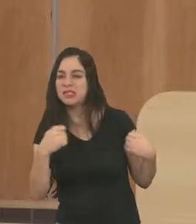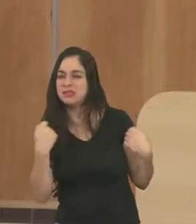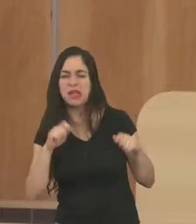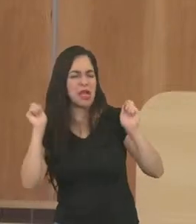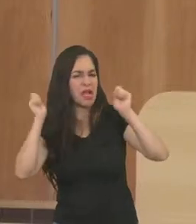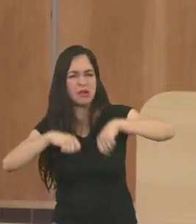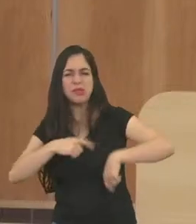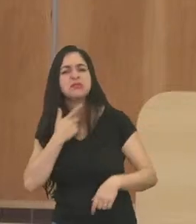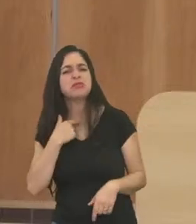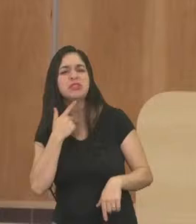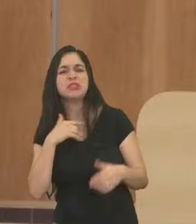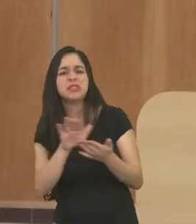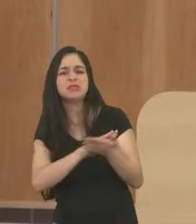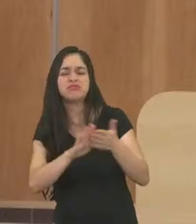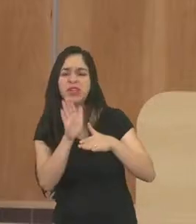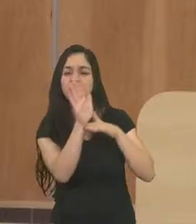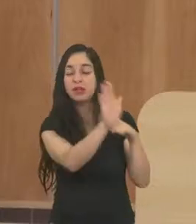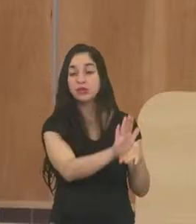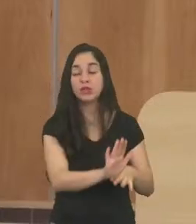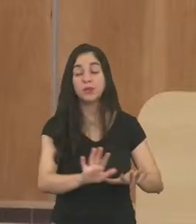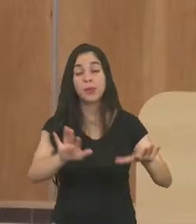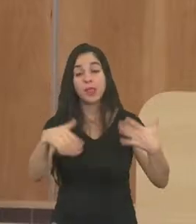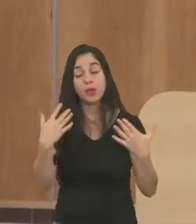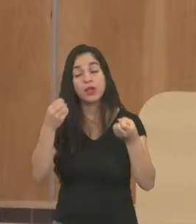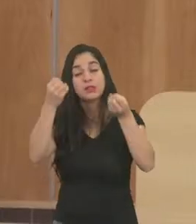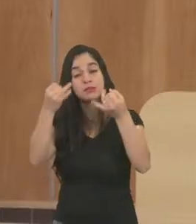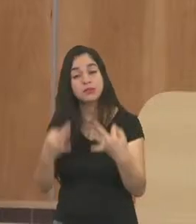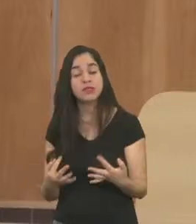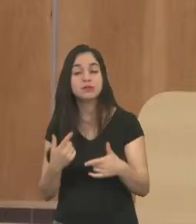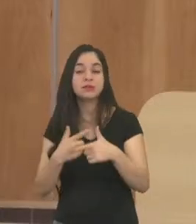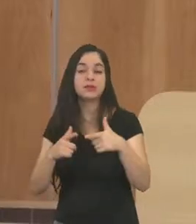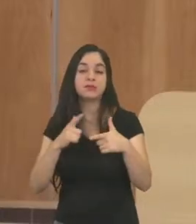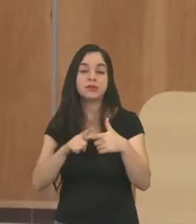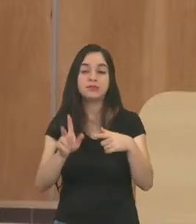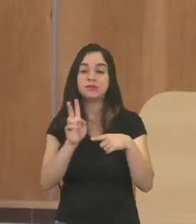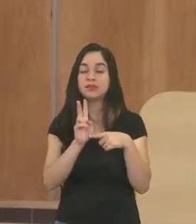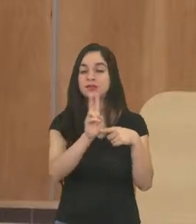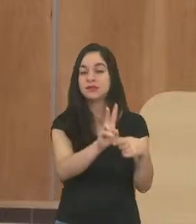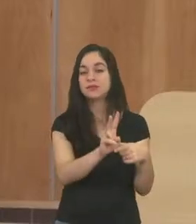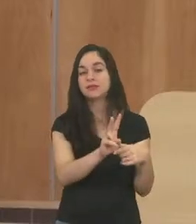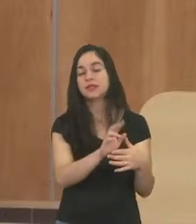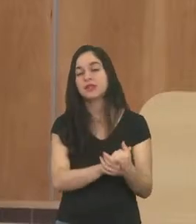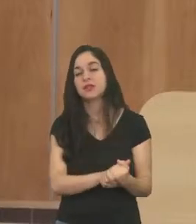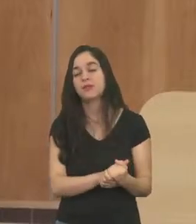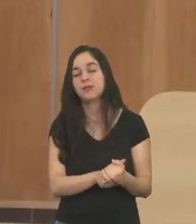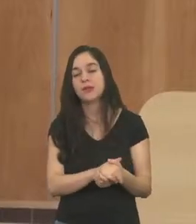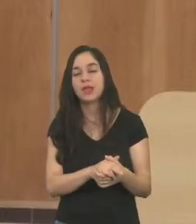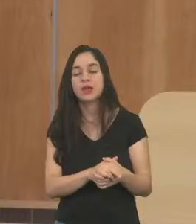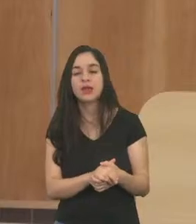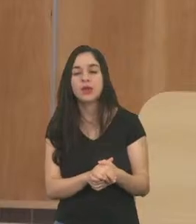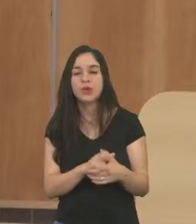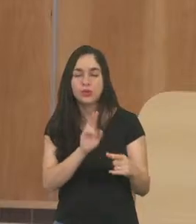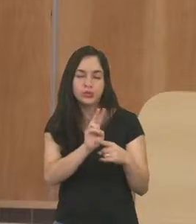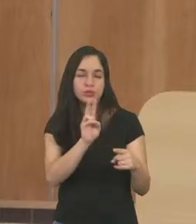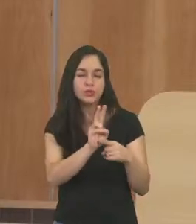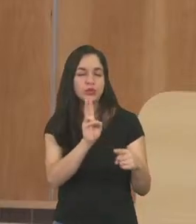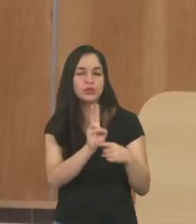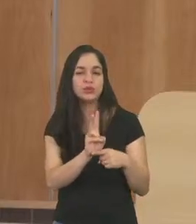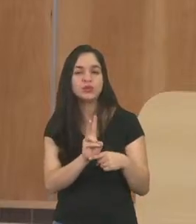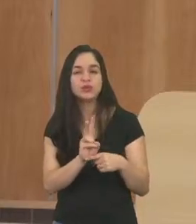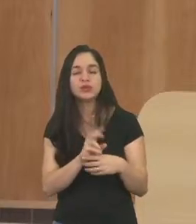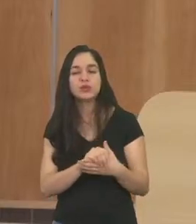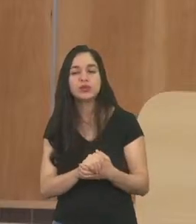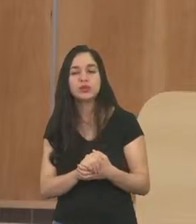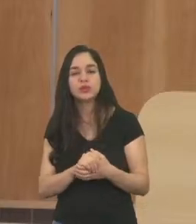defesa seja do Estado, a gente não está aqui discutindo ideologia partidária. A gente está aqui debatendo